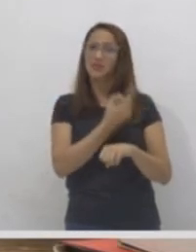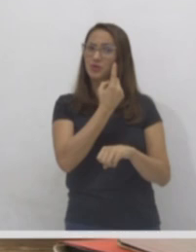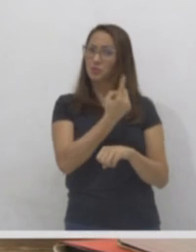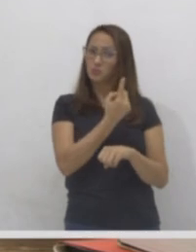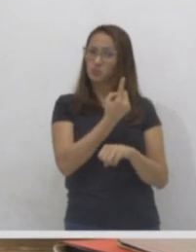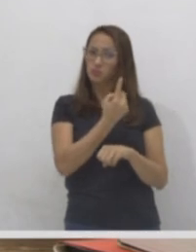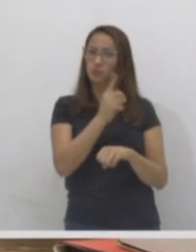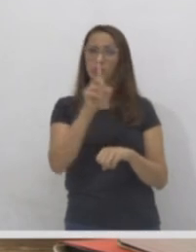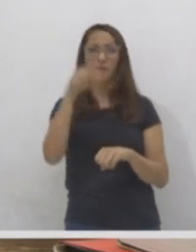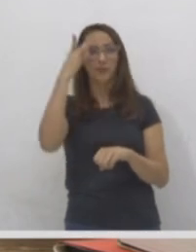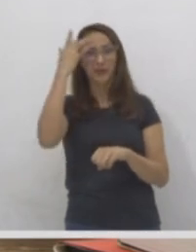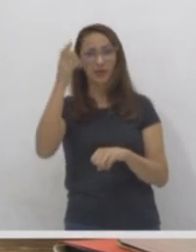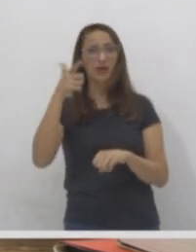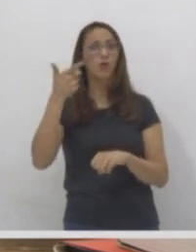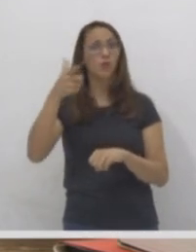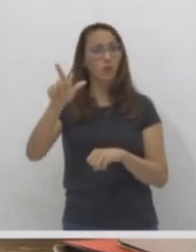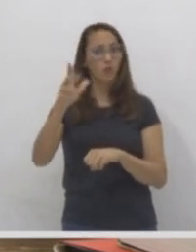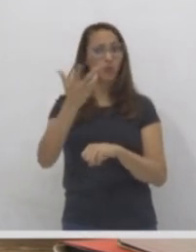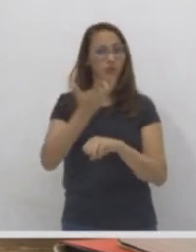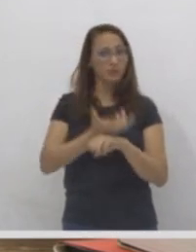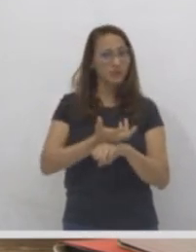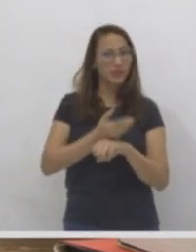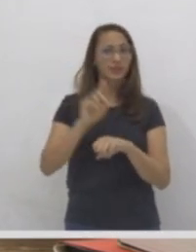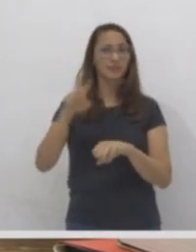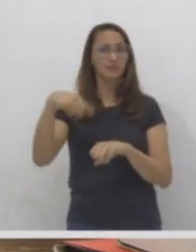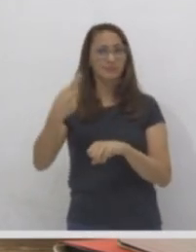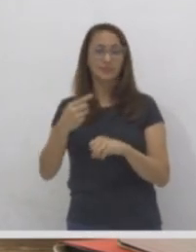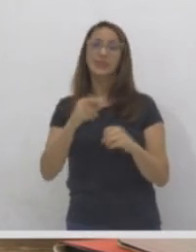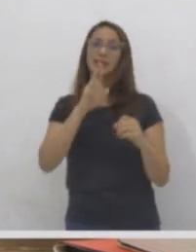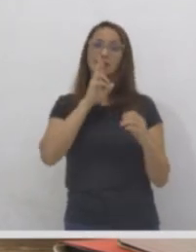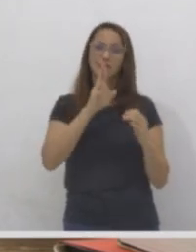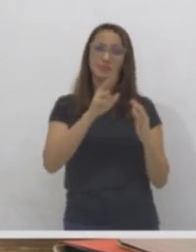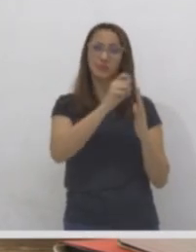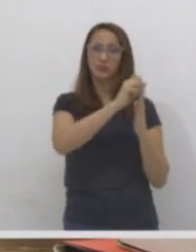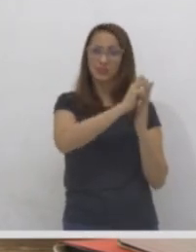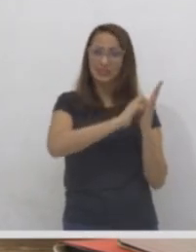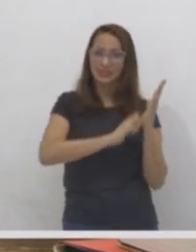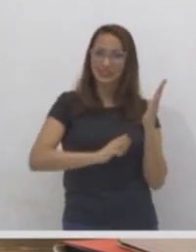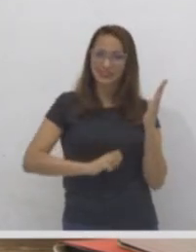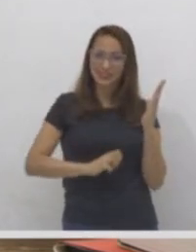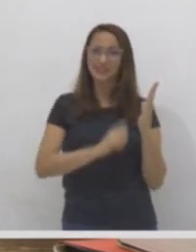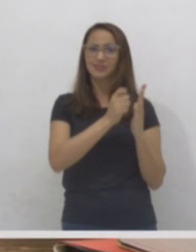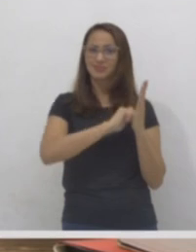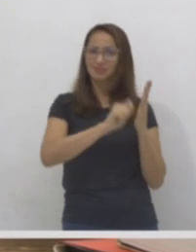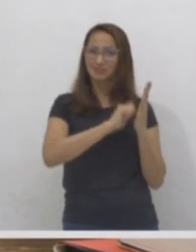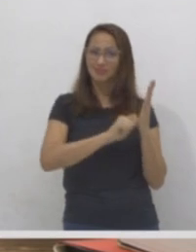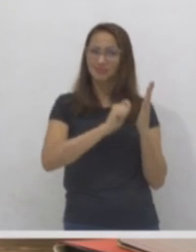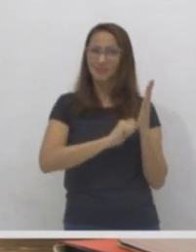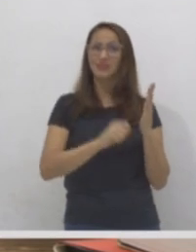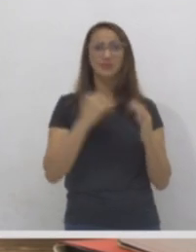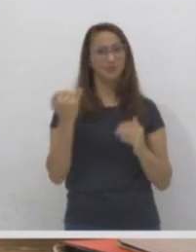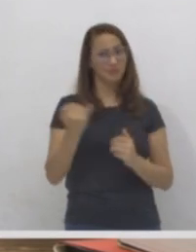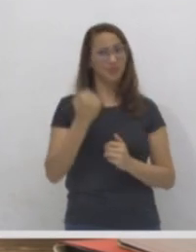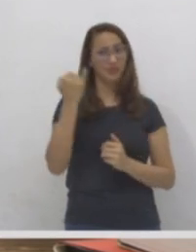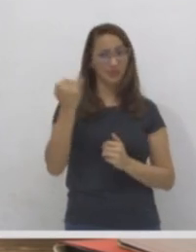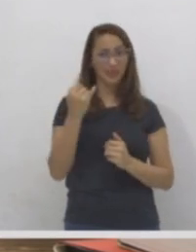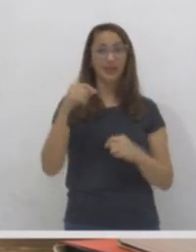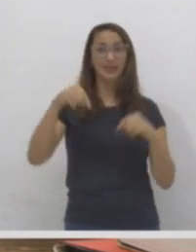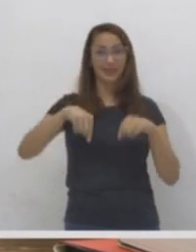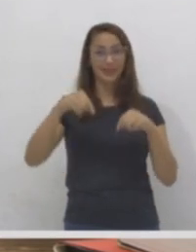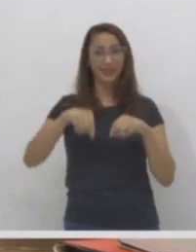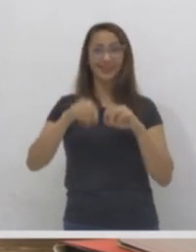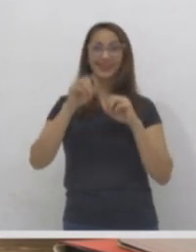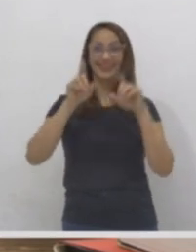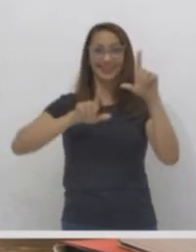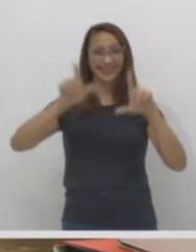que a professora disponibiliza, os exercícios do livro, esse que nós trabalhamos aqui nas nossas teleaulas. A organização